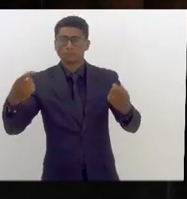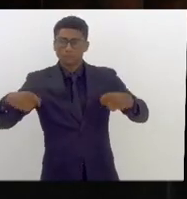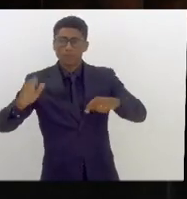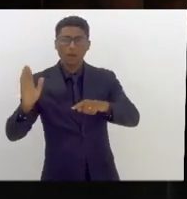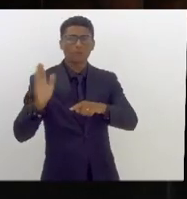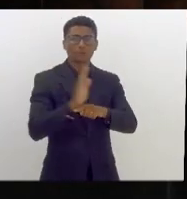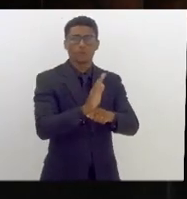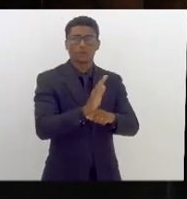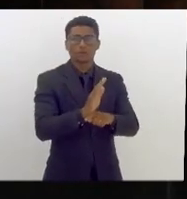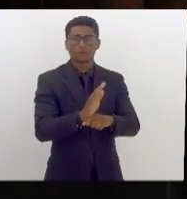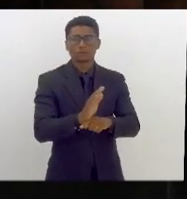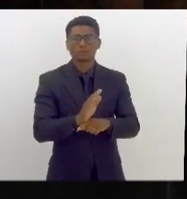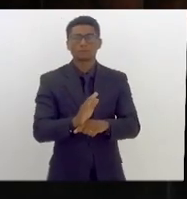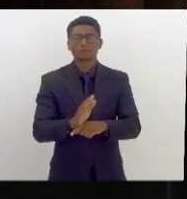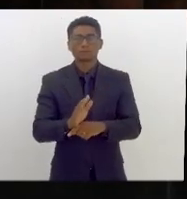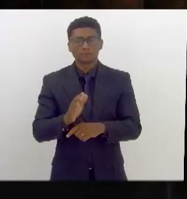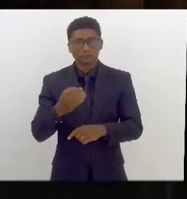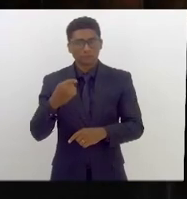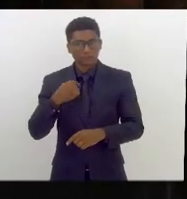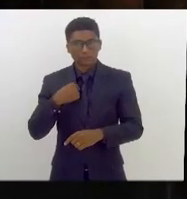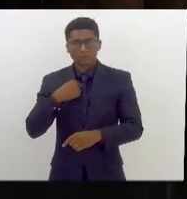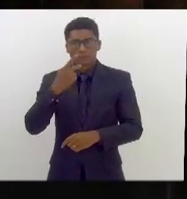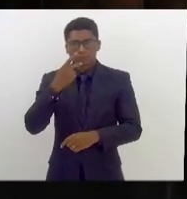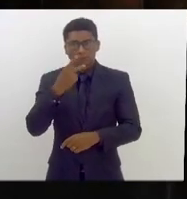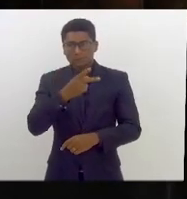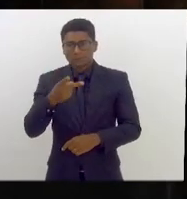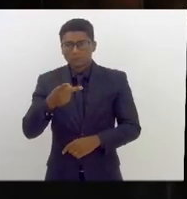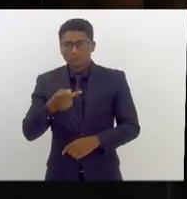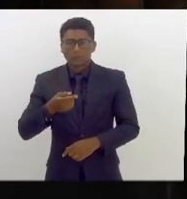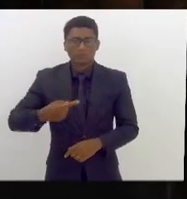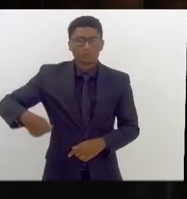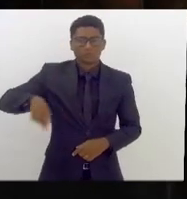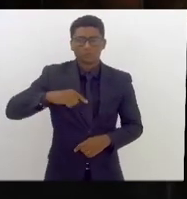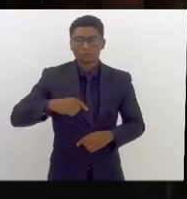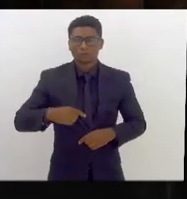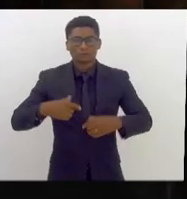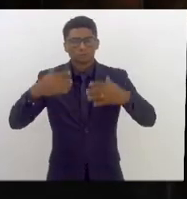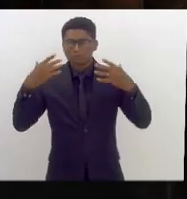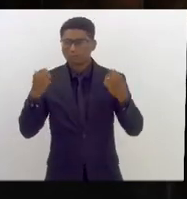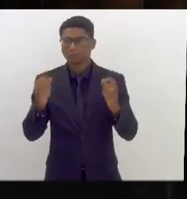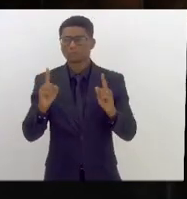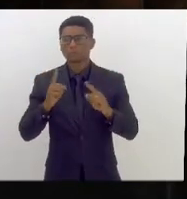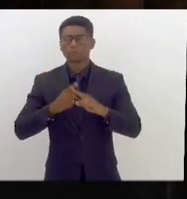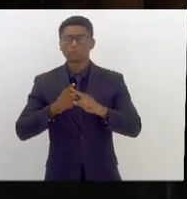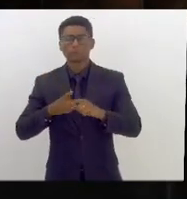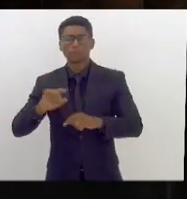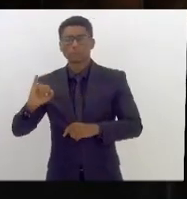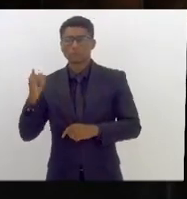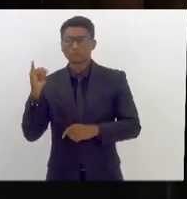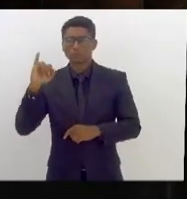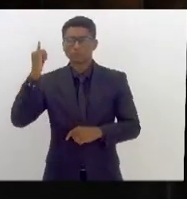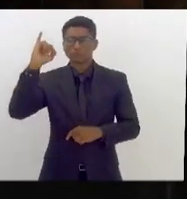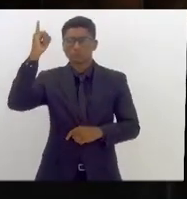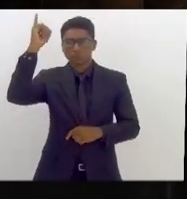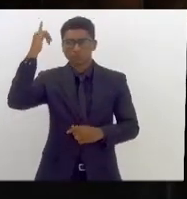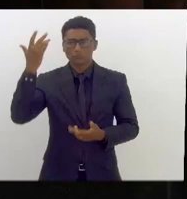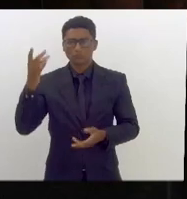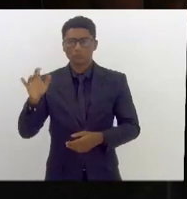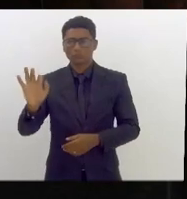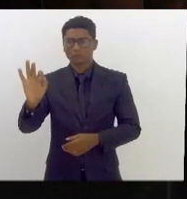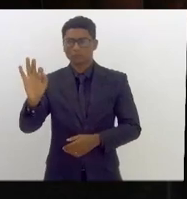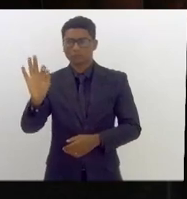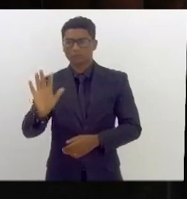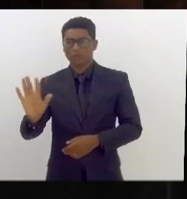anteriormente do quanto que é inadmissível que haja cobrança de juros entre entes do estado, entre entes da